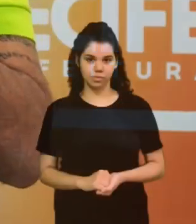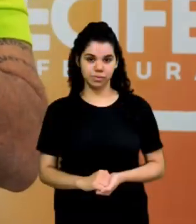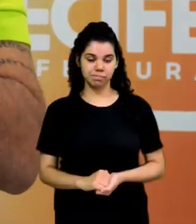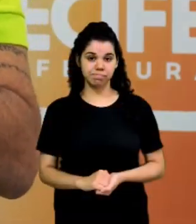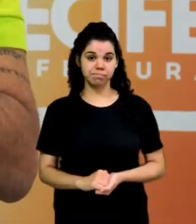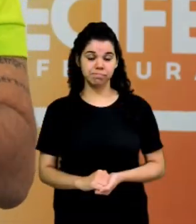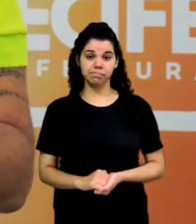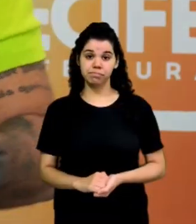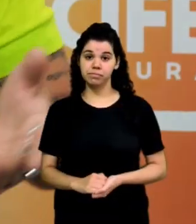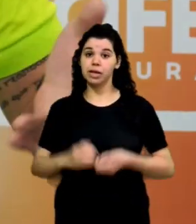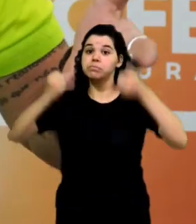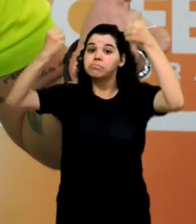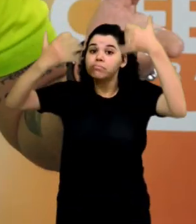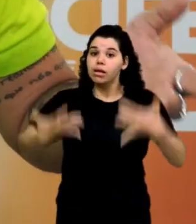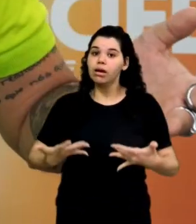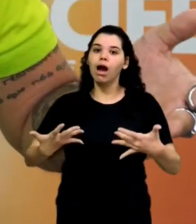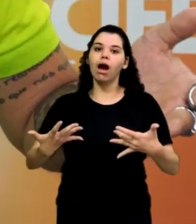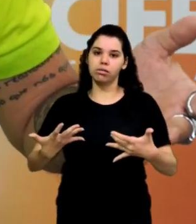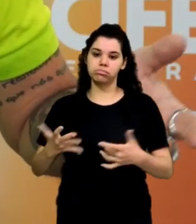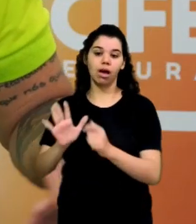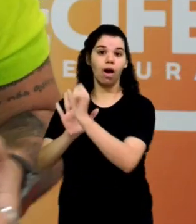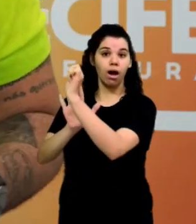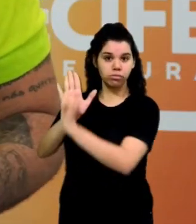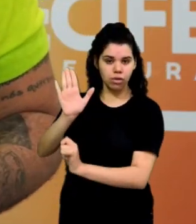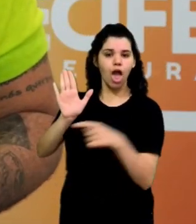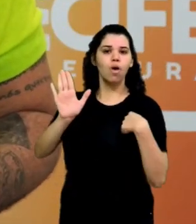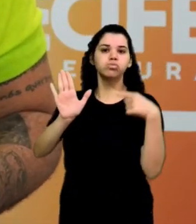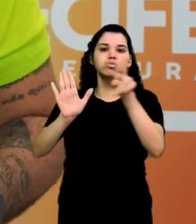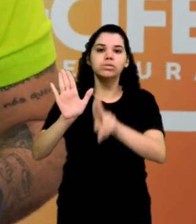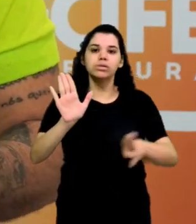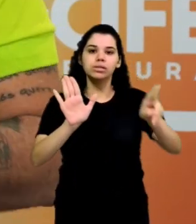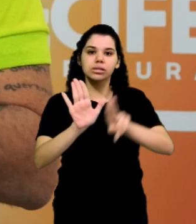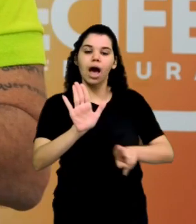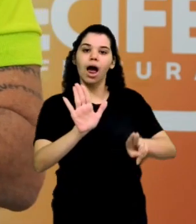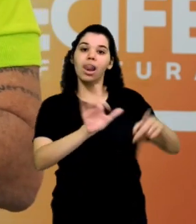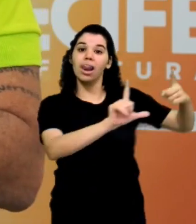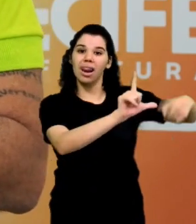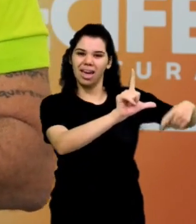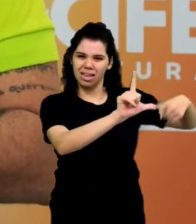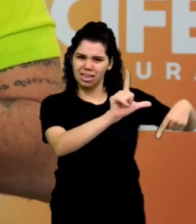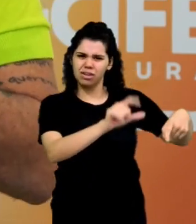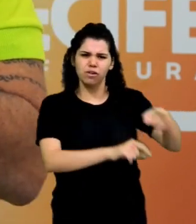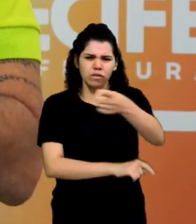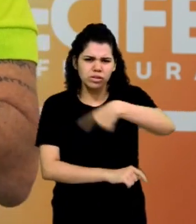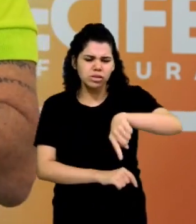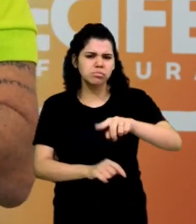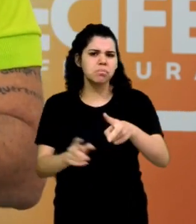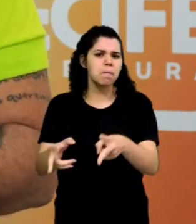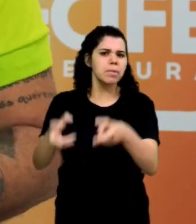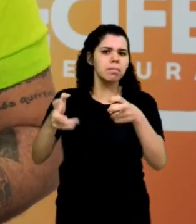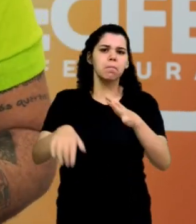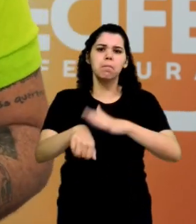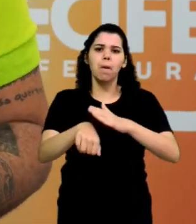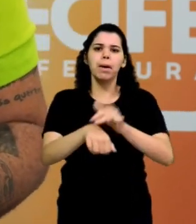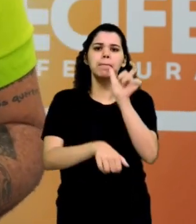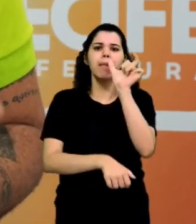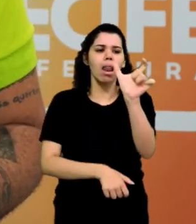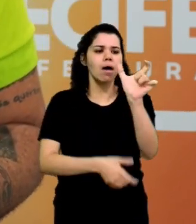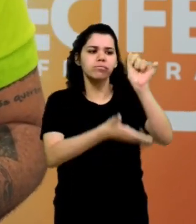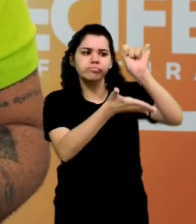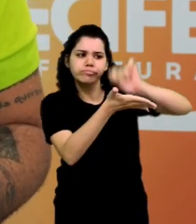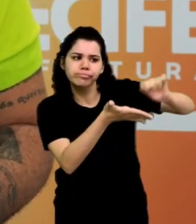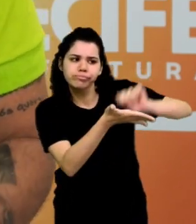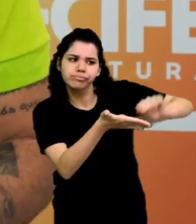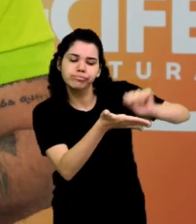Para falar de algarismo, eu vou usar as letras do alfabeto. É isso mesmo. Você já percebeu que para escrever as palavras a gente usa as